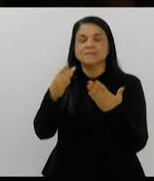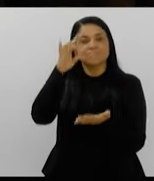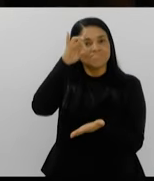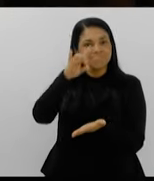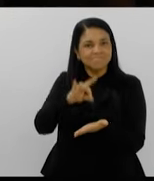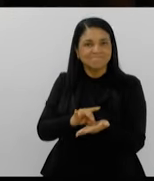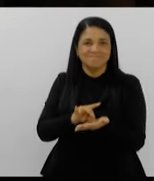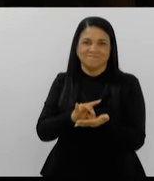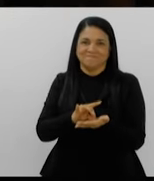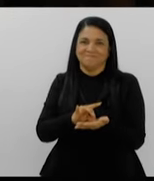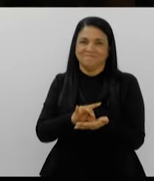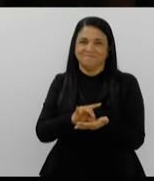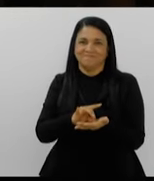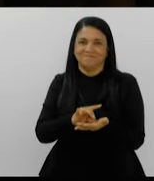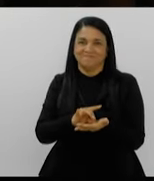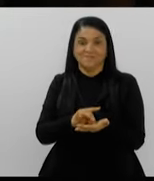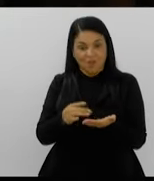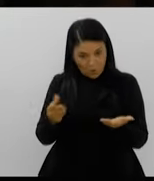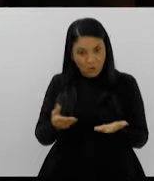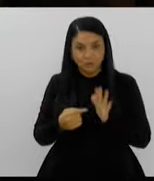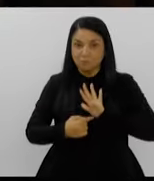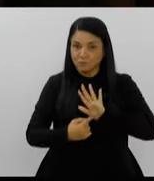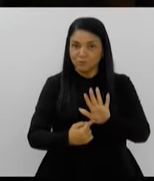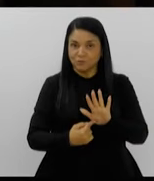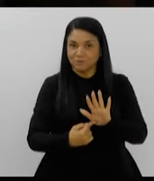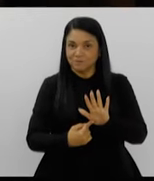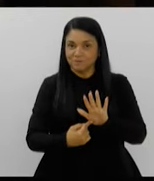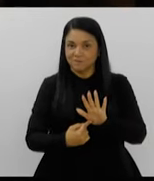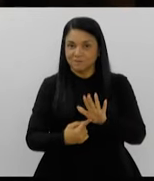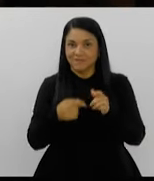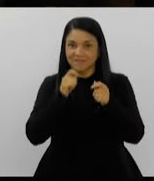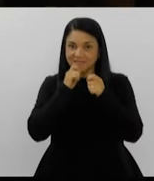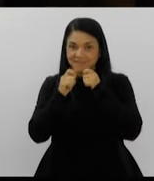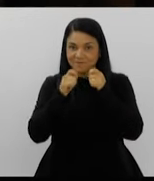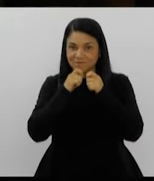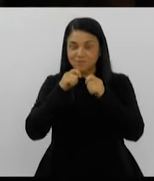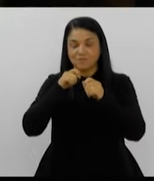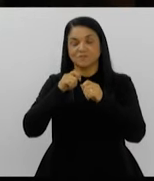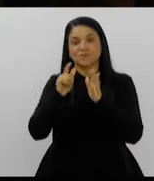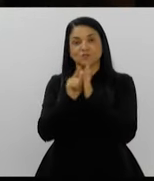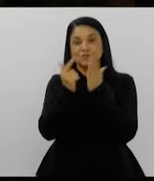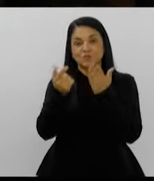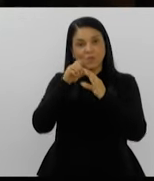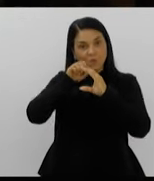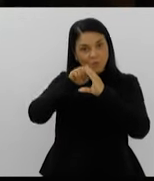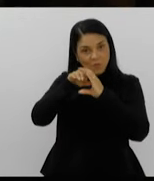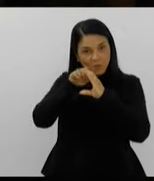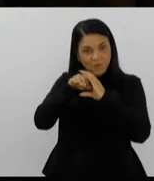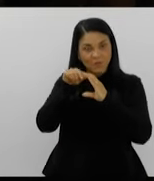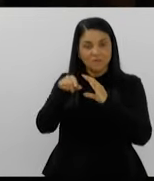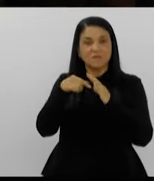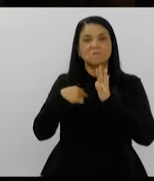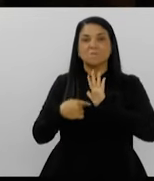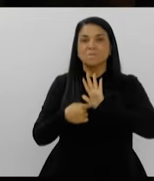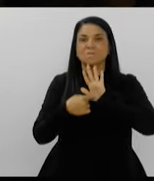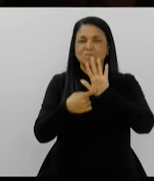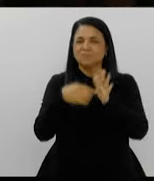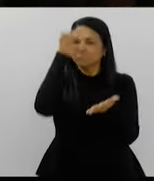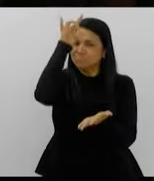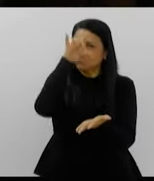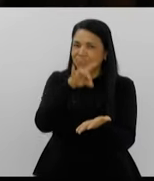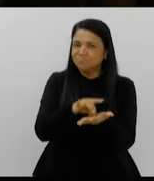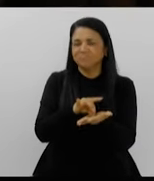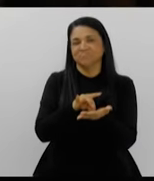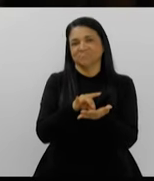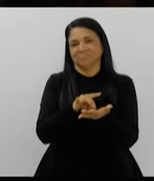verdadeira face dele, e hoje ele revelou. Hoje, quando ele faz a entrevista ao Globo, ele revelou a verdadeira face